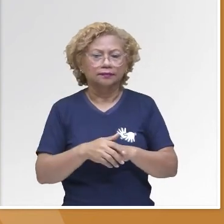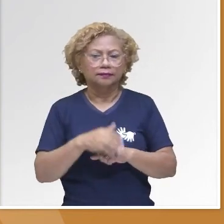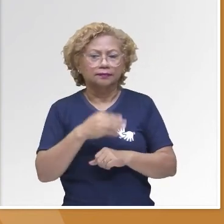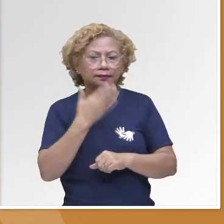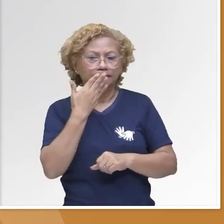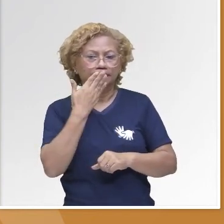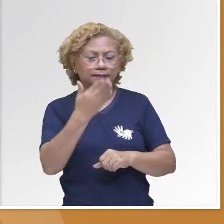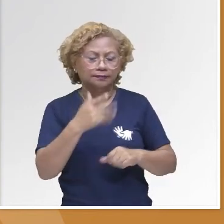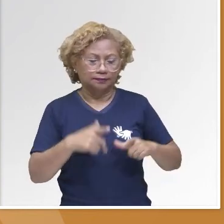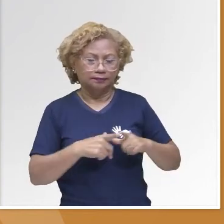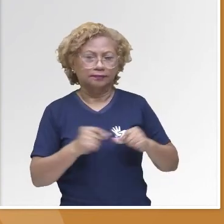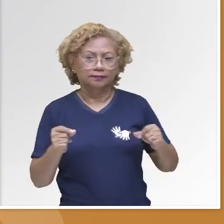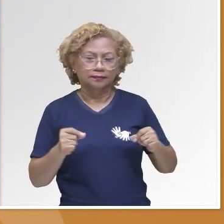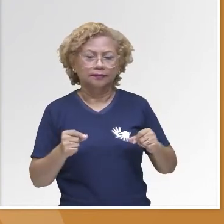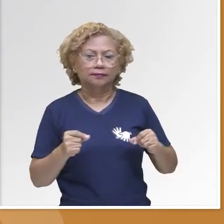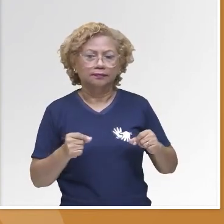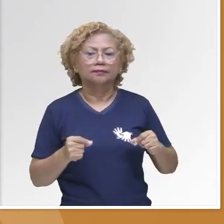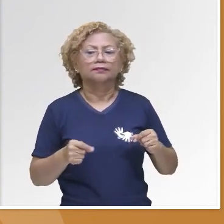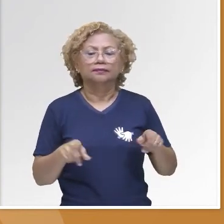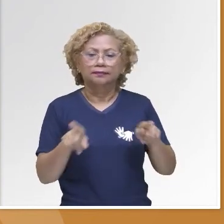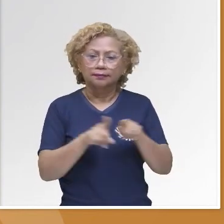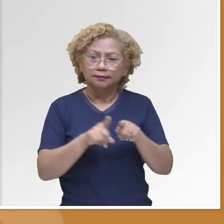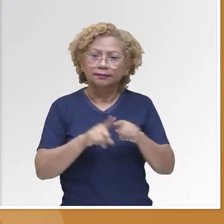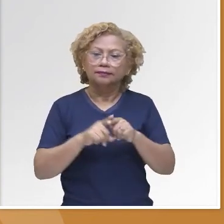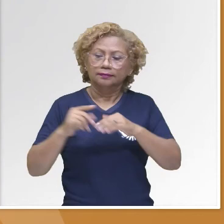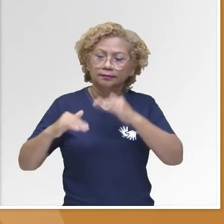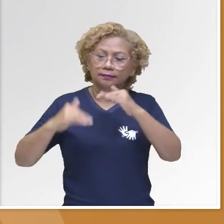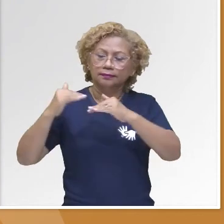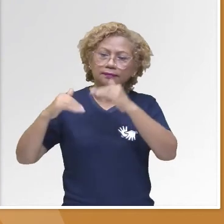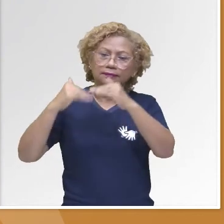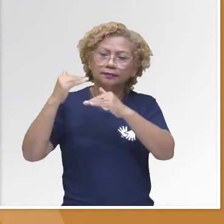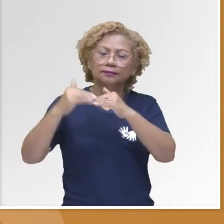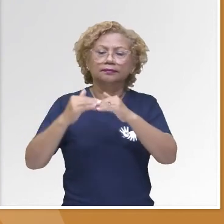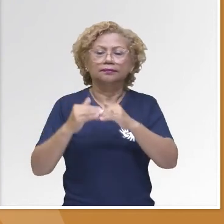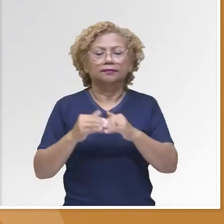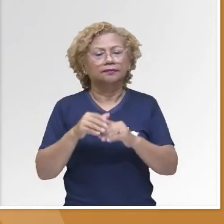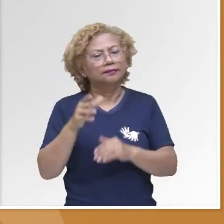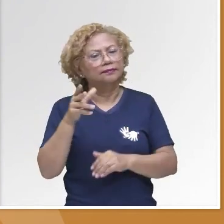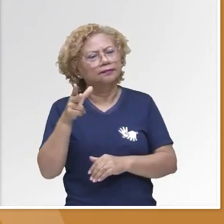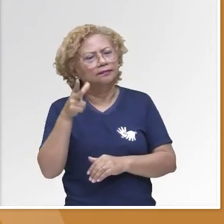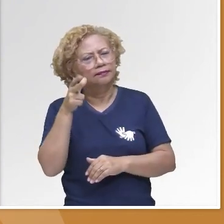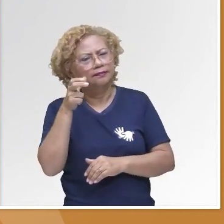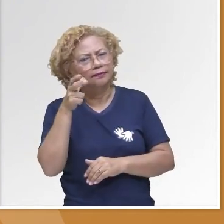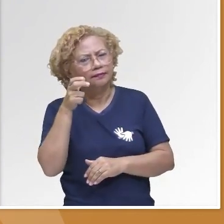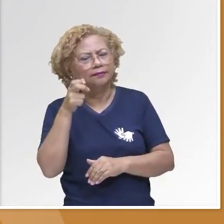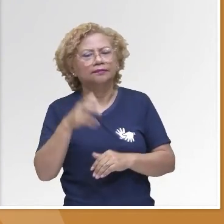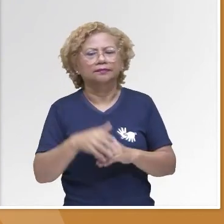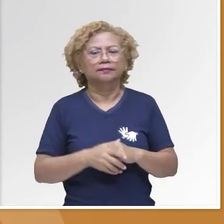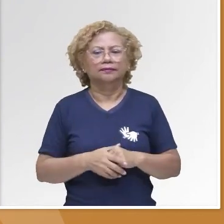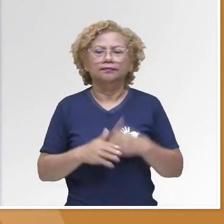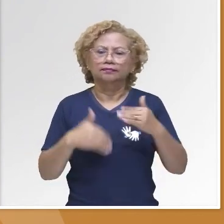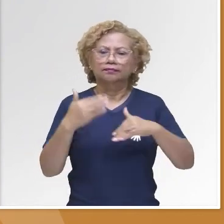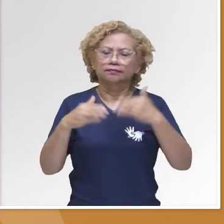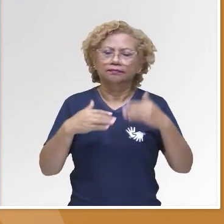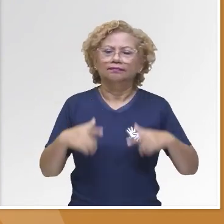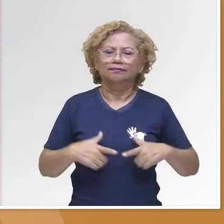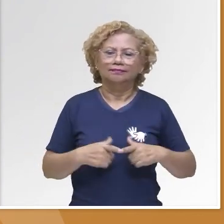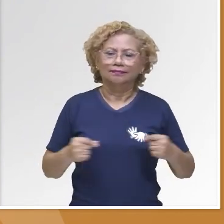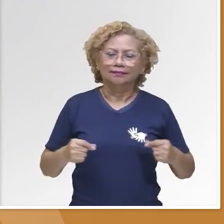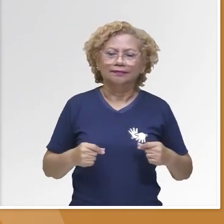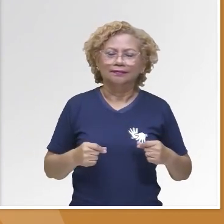se desenvolvendo de uma forma gradativa. E aí surgiram os novos